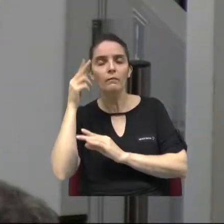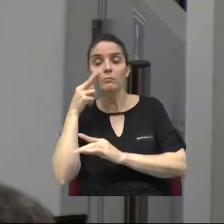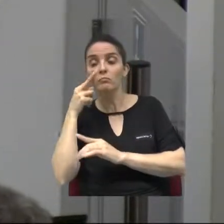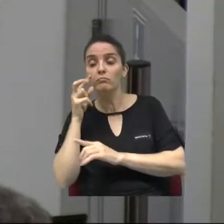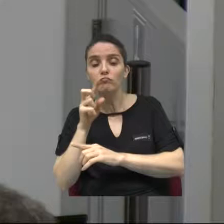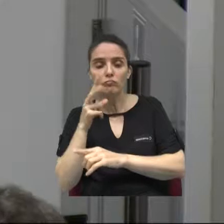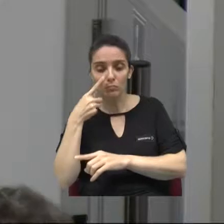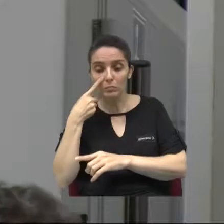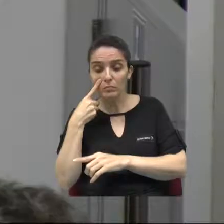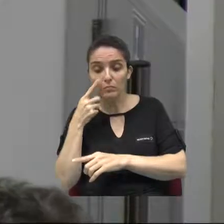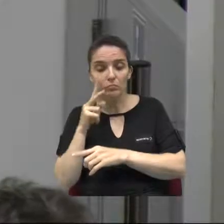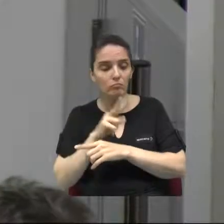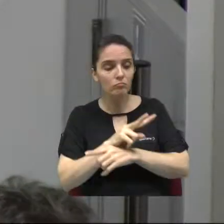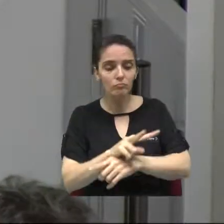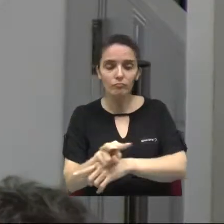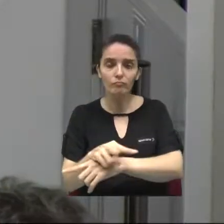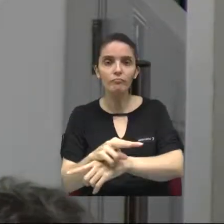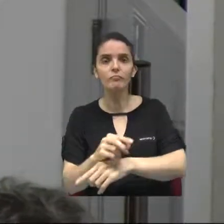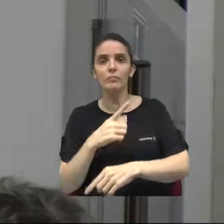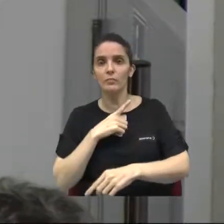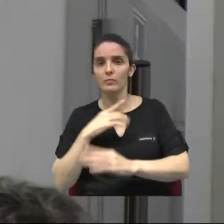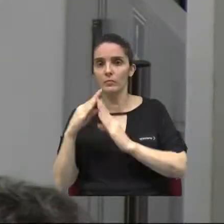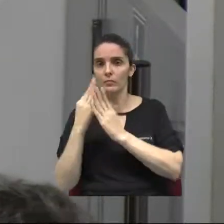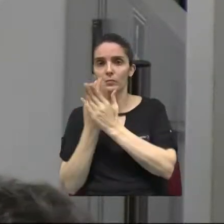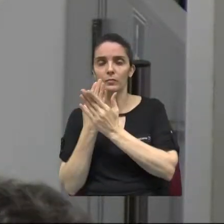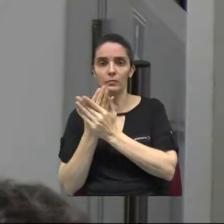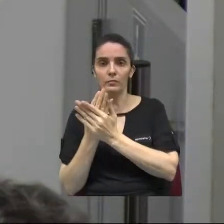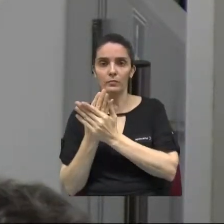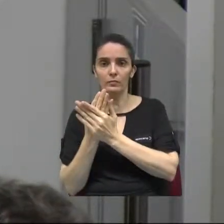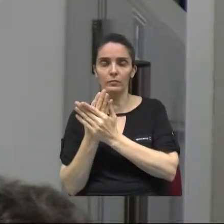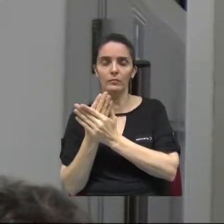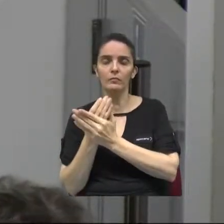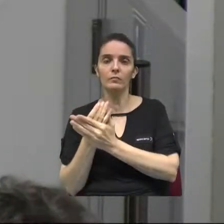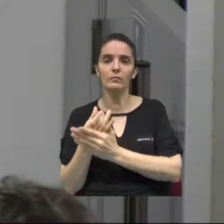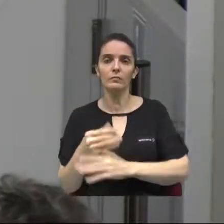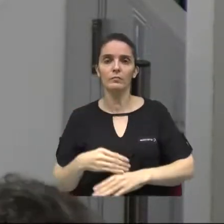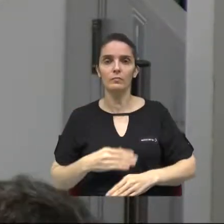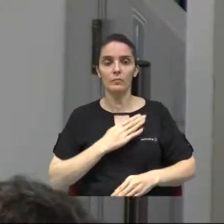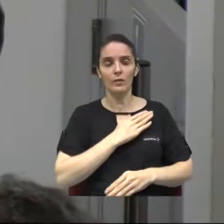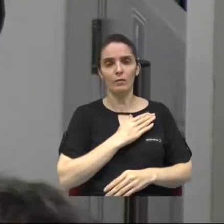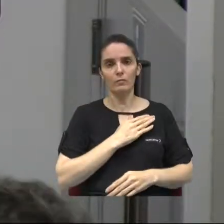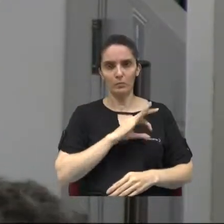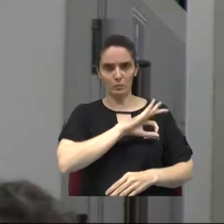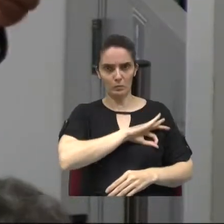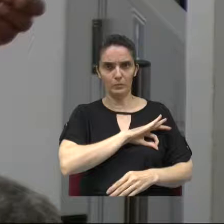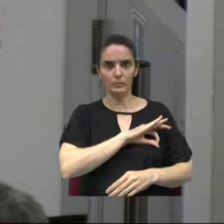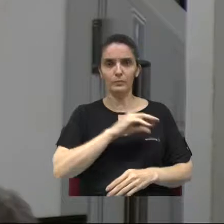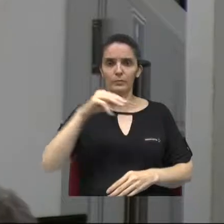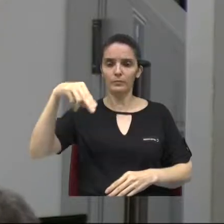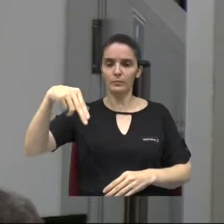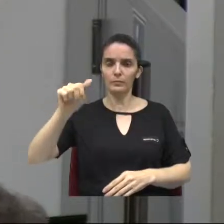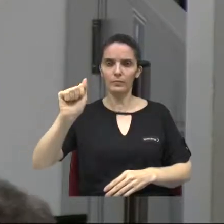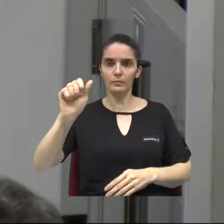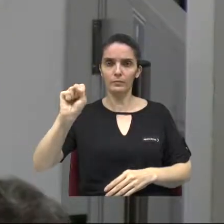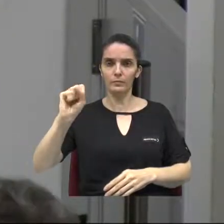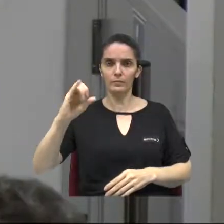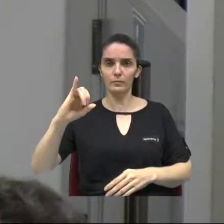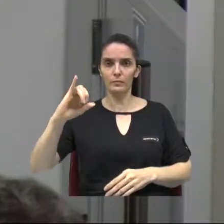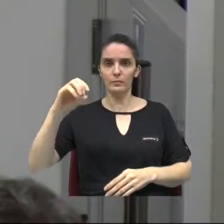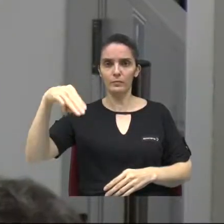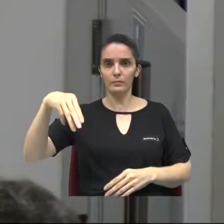alguém. Tem uma escola lá no Jardim do Lago, que Sargento Nascimento morou 10 anos lá na escola. Ele saía para fazer a atividade dele noturna,